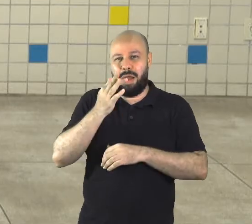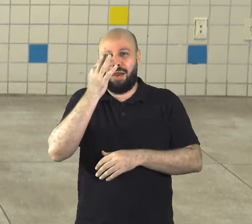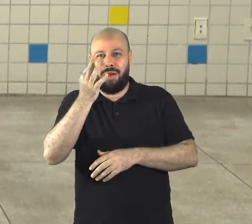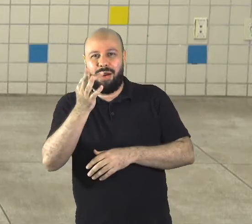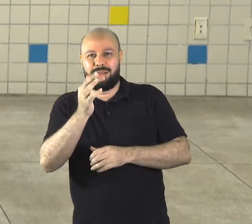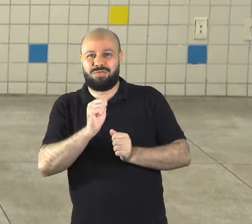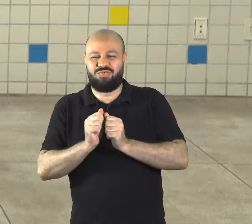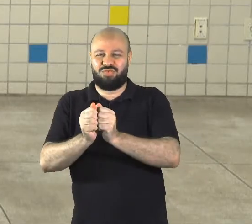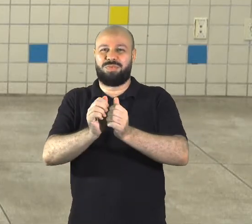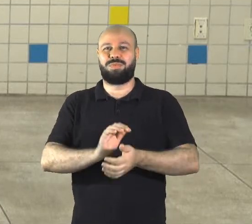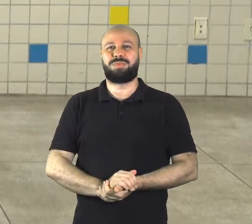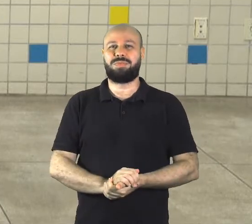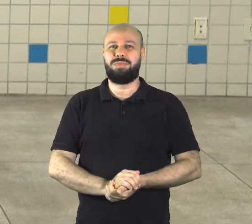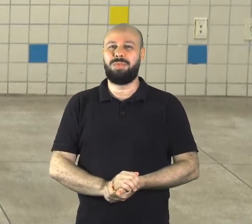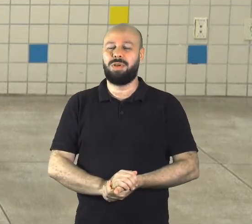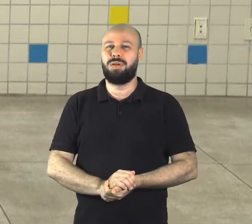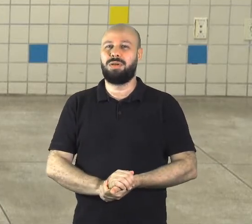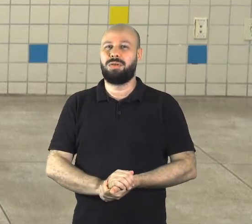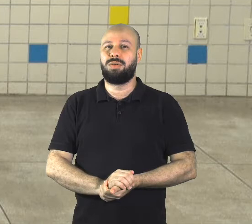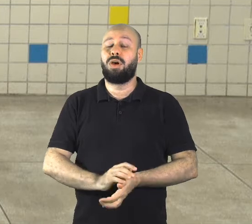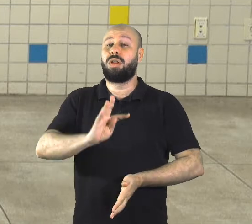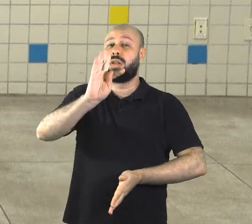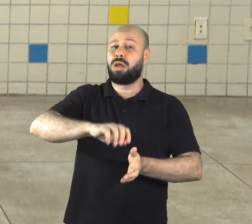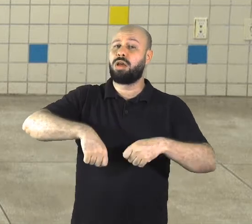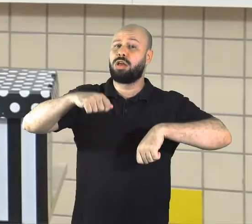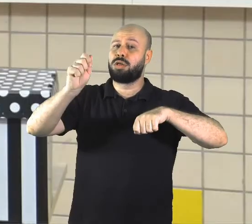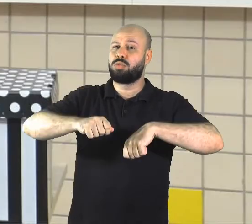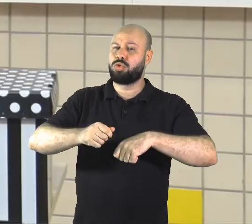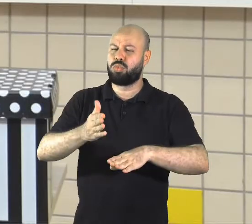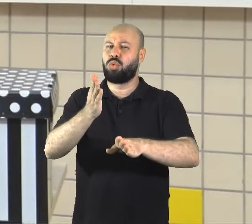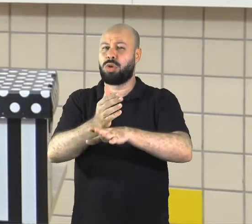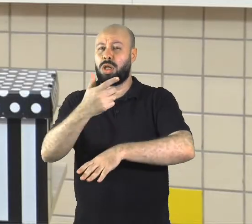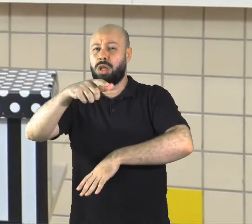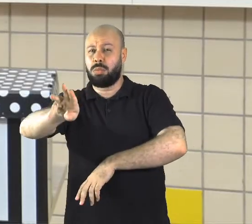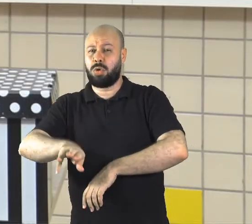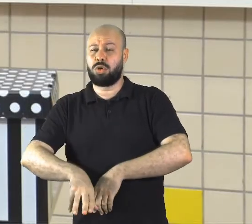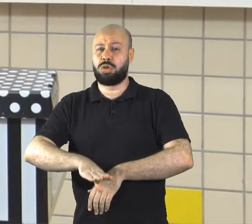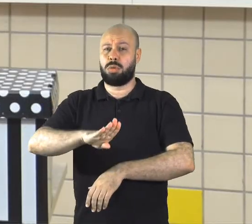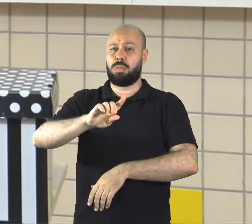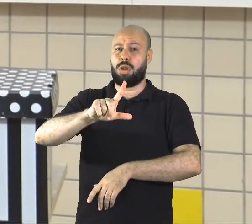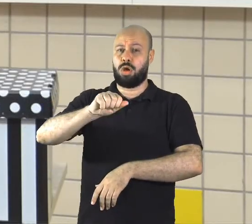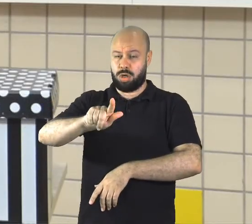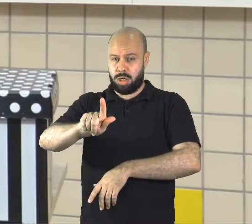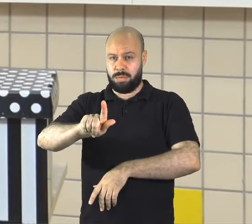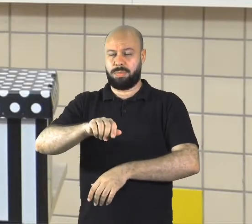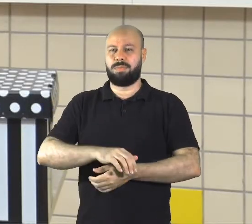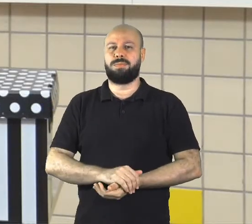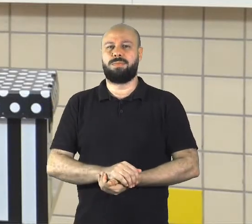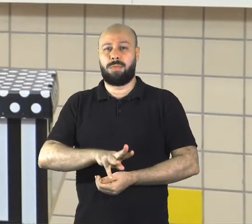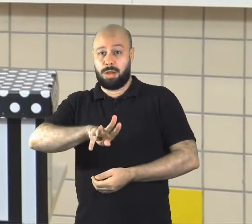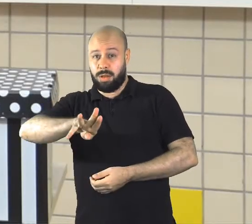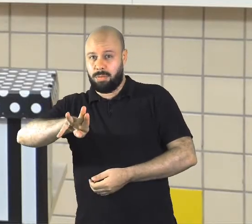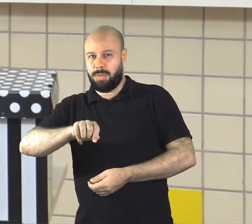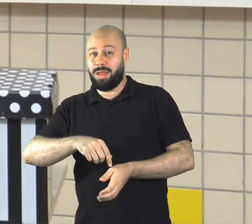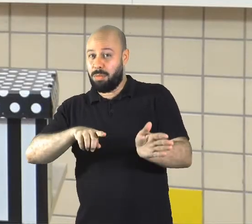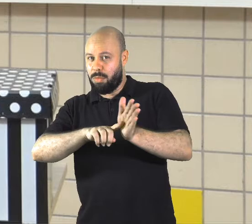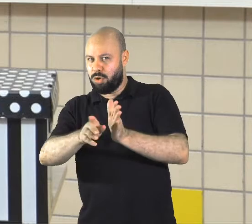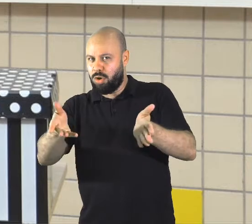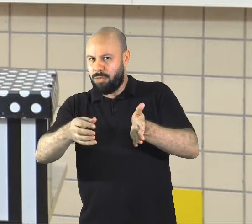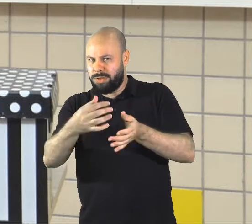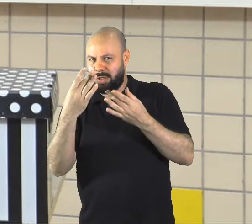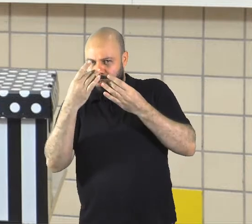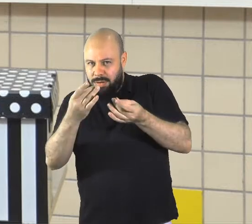blog, e aí você pode procurar depois. Agora nós vamos, crianças, às perguntas. Eu falei para prestar atenção, não falei? Quem